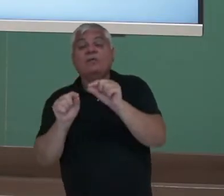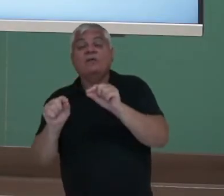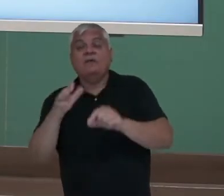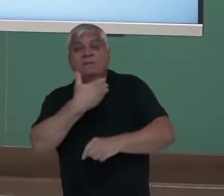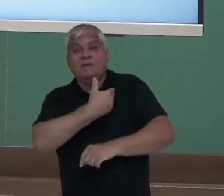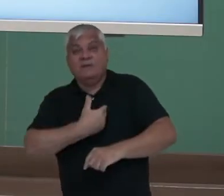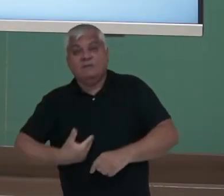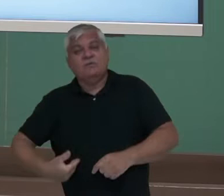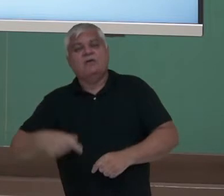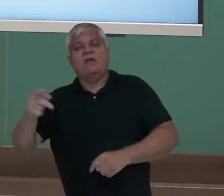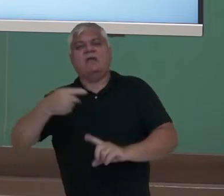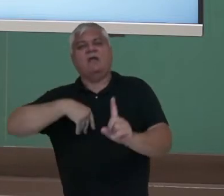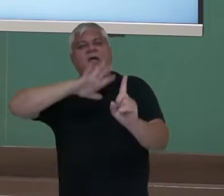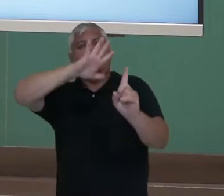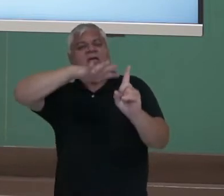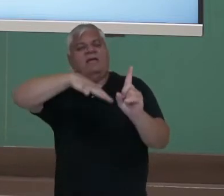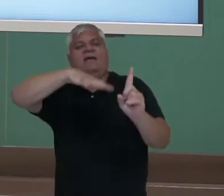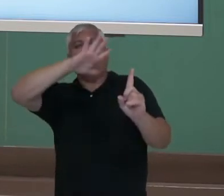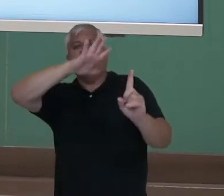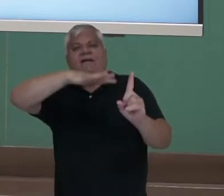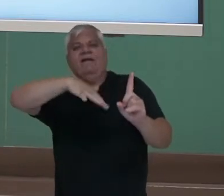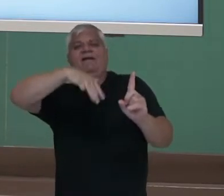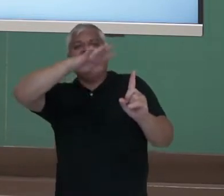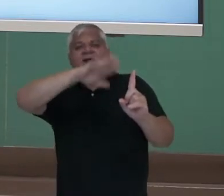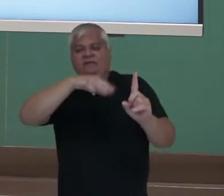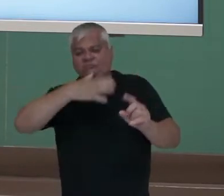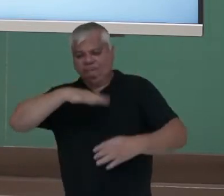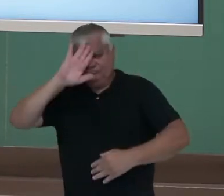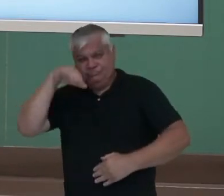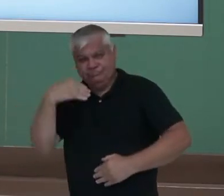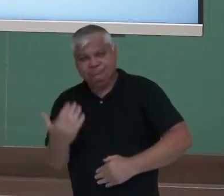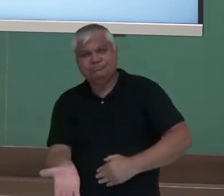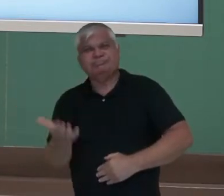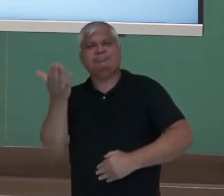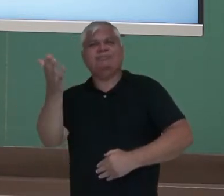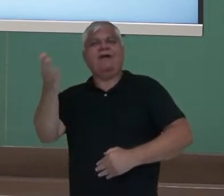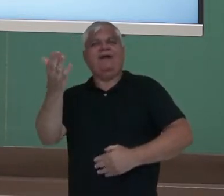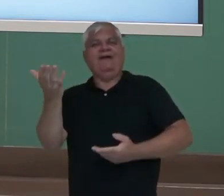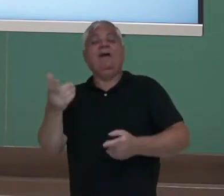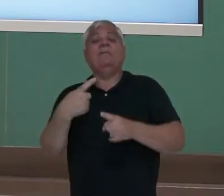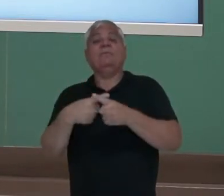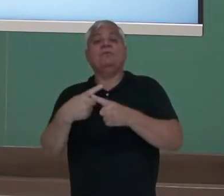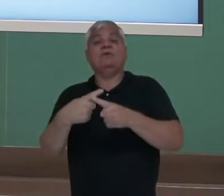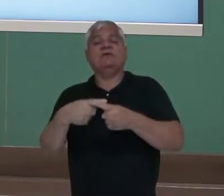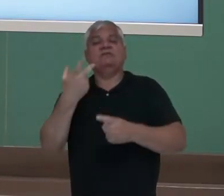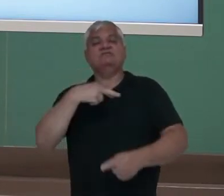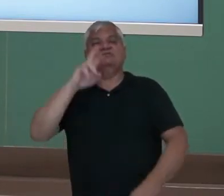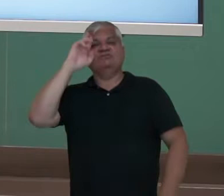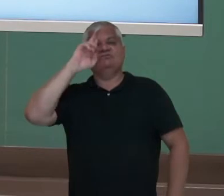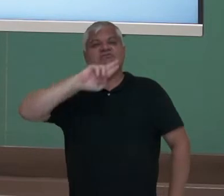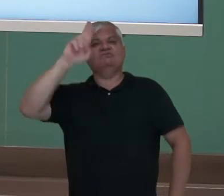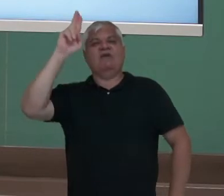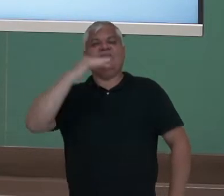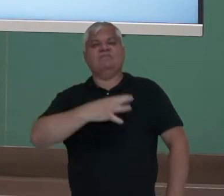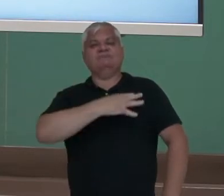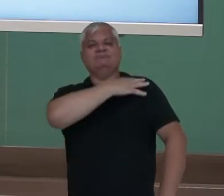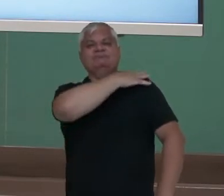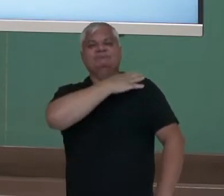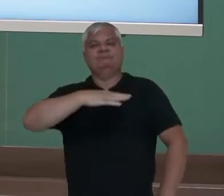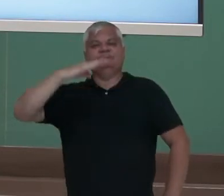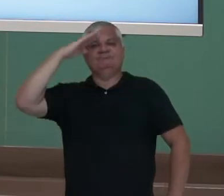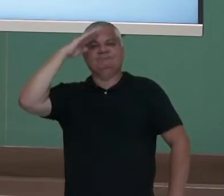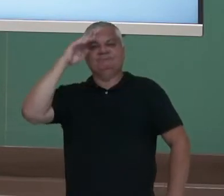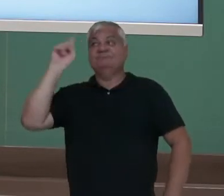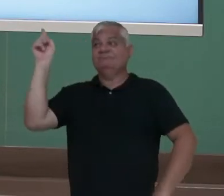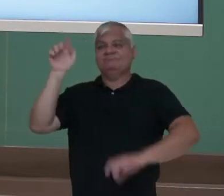eram aclamados entre os mais prestigiados chefes militares, né? E aqui a estátua de Otávio Augusto, que